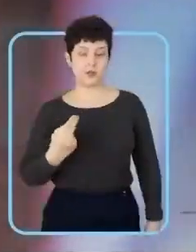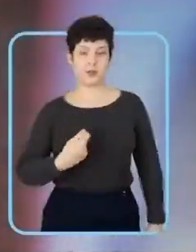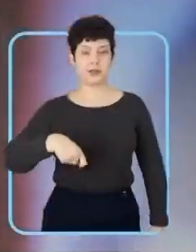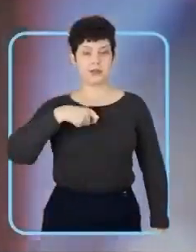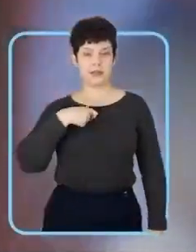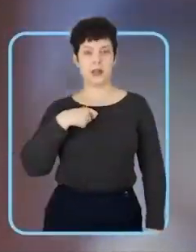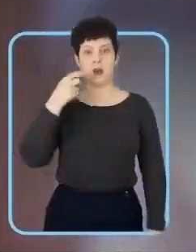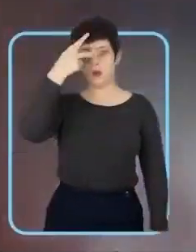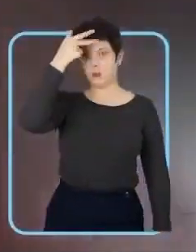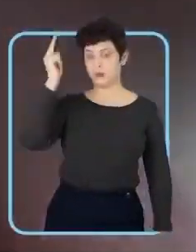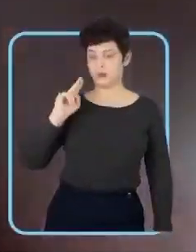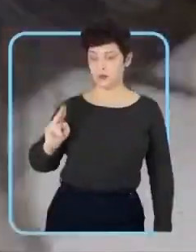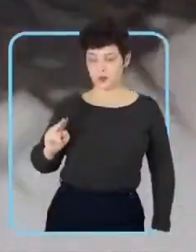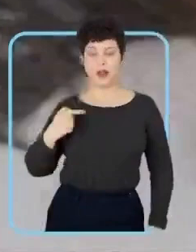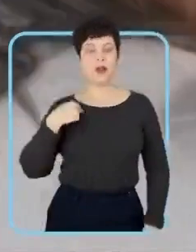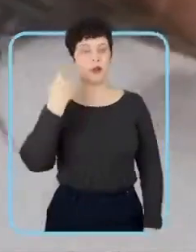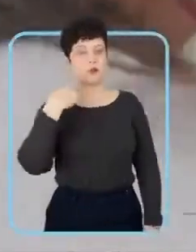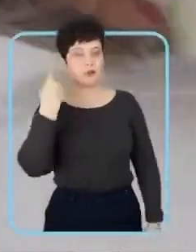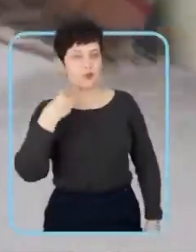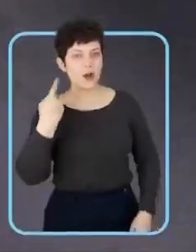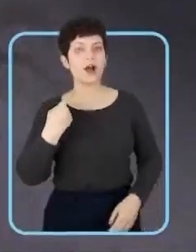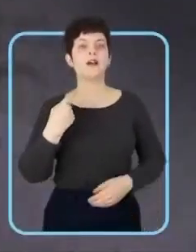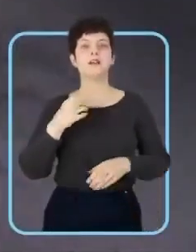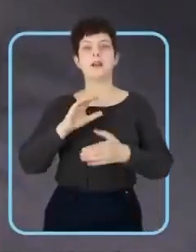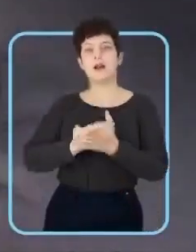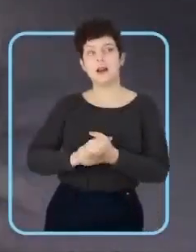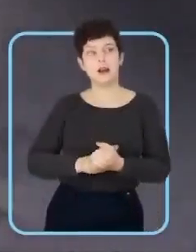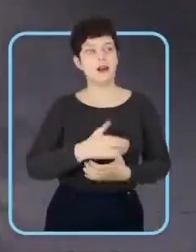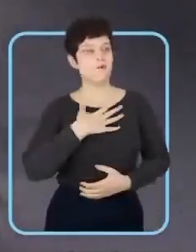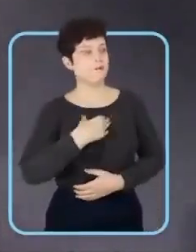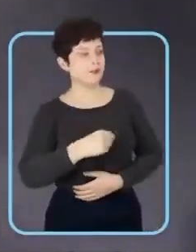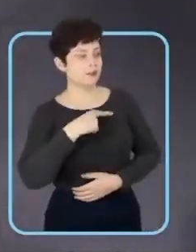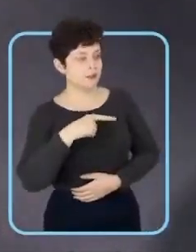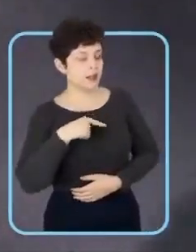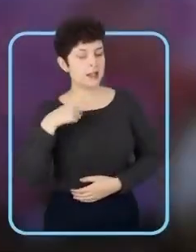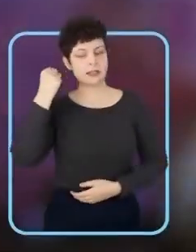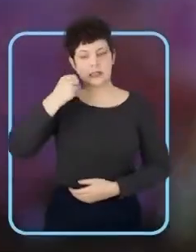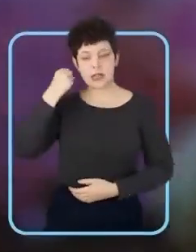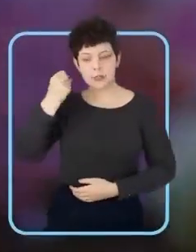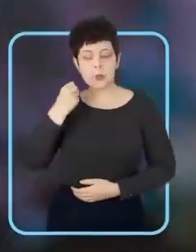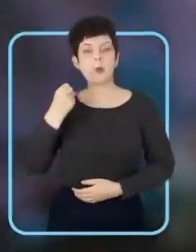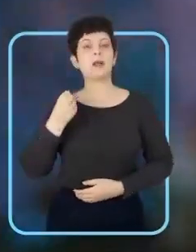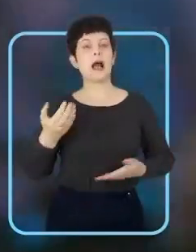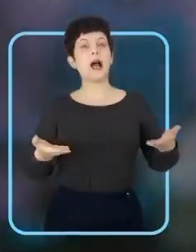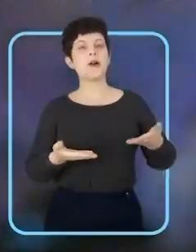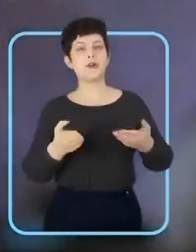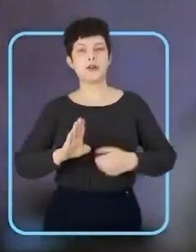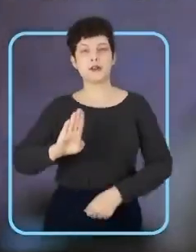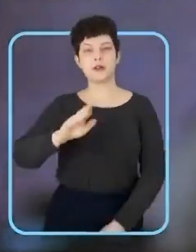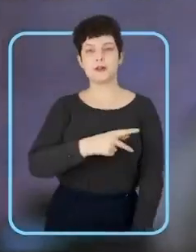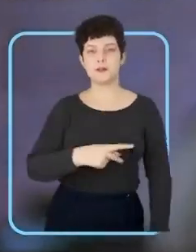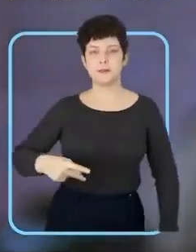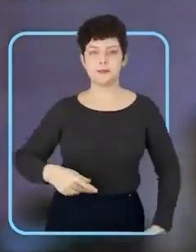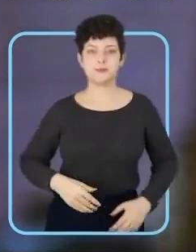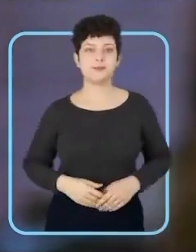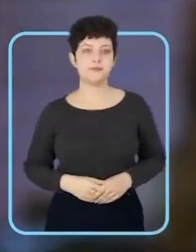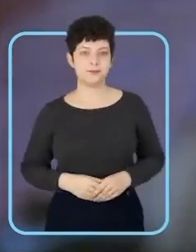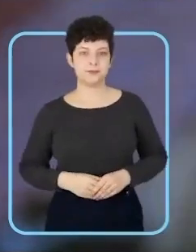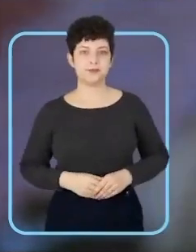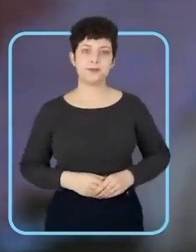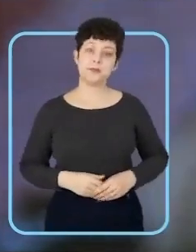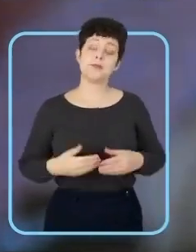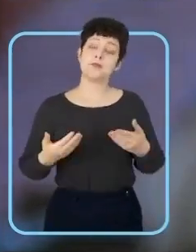Meu nome é Soraya Tronic. Eu sou advogada, casada, mãe, senadora da República e candidata a